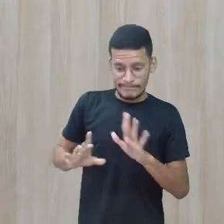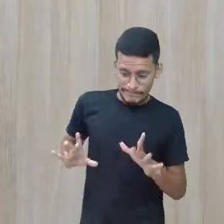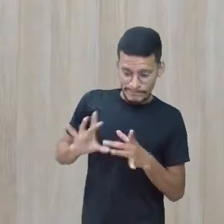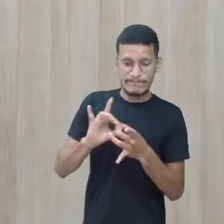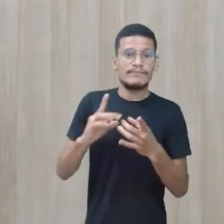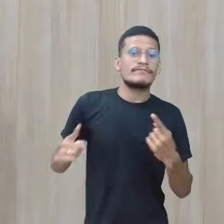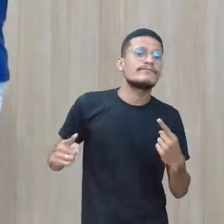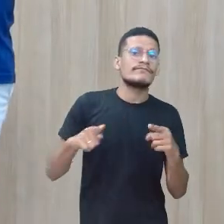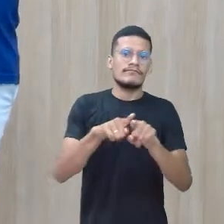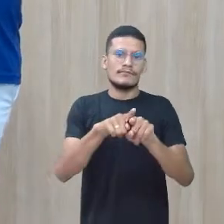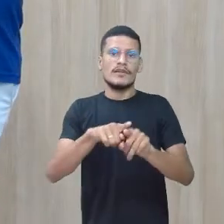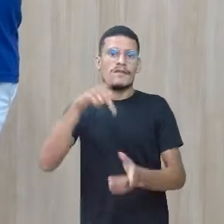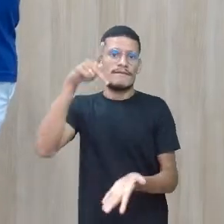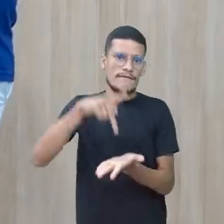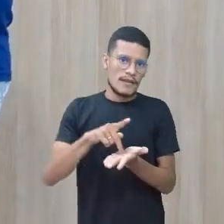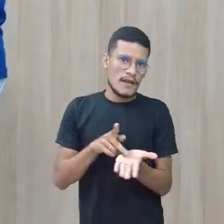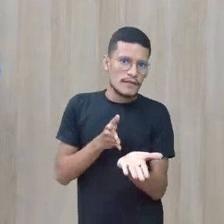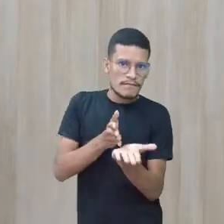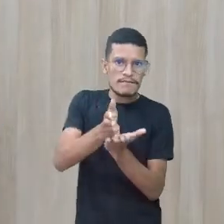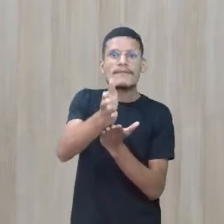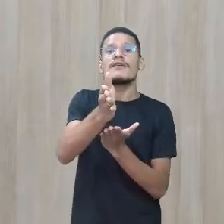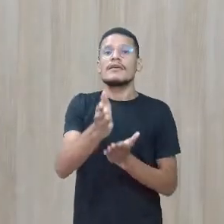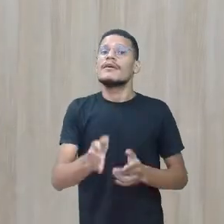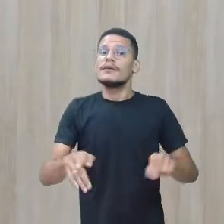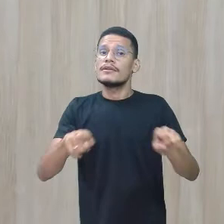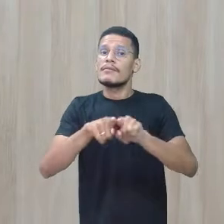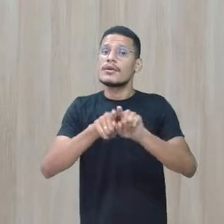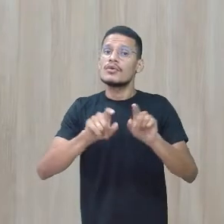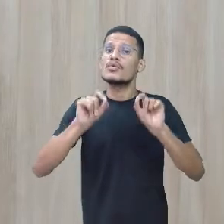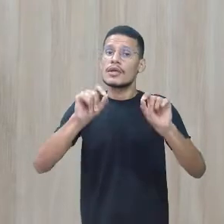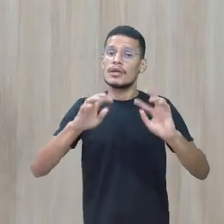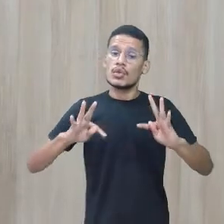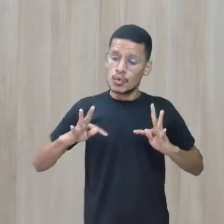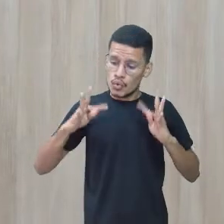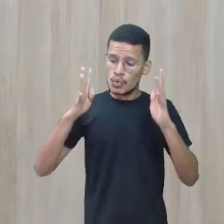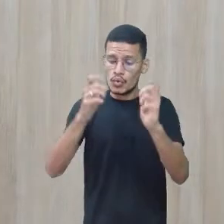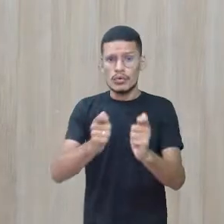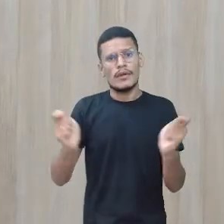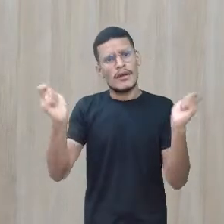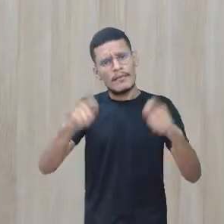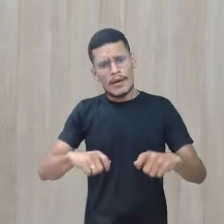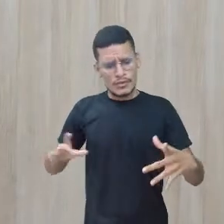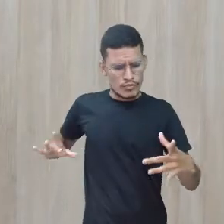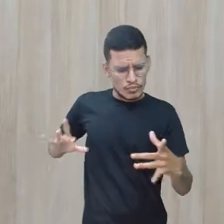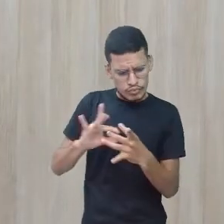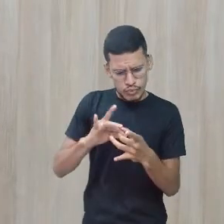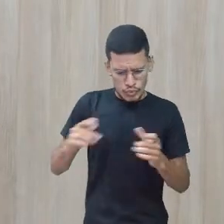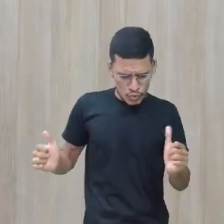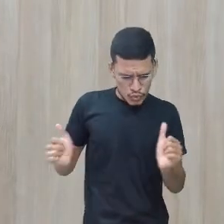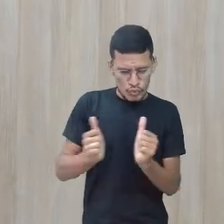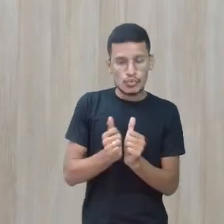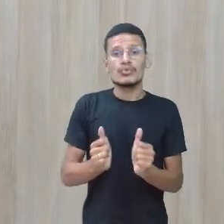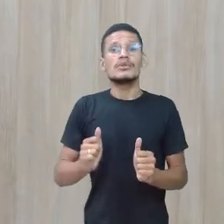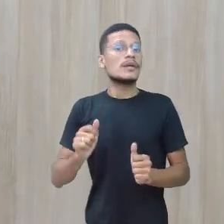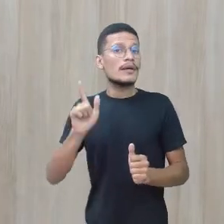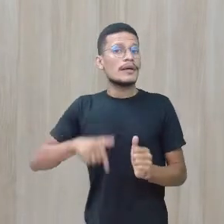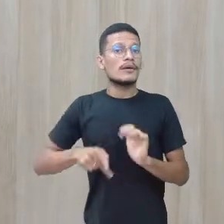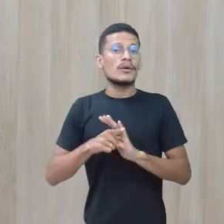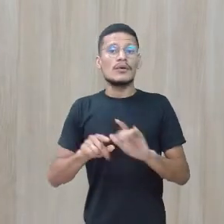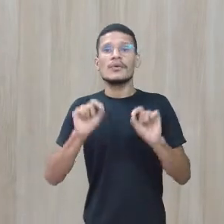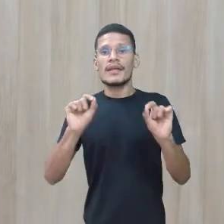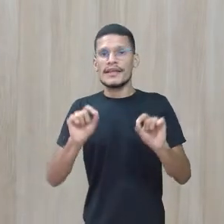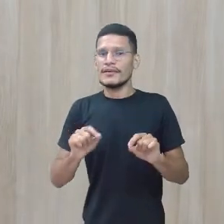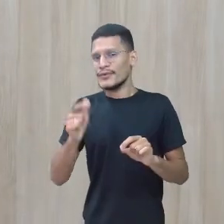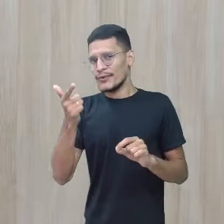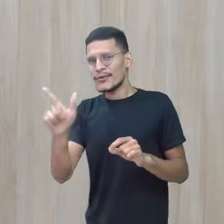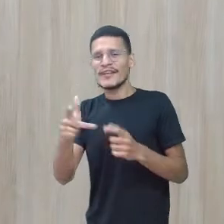de lealdade, né? E isso tudo vai se juntando quando você coloca tudo isso junto, entre outras